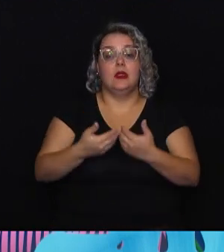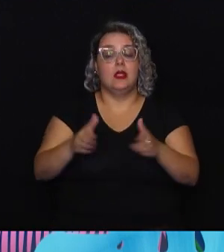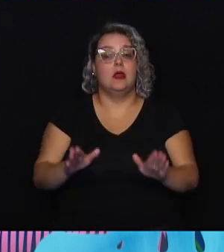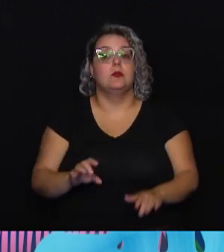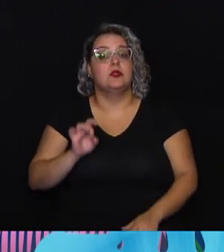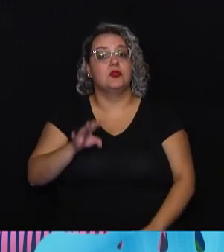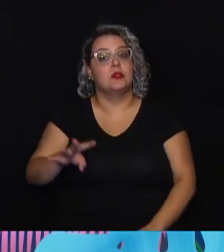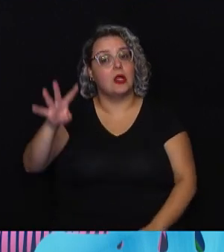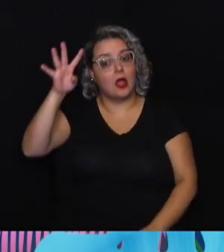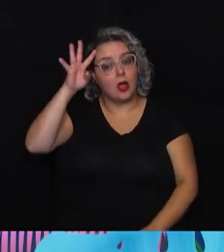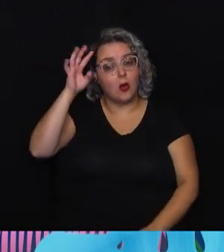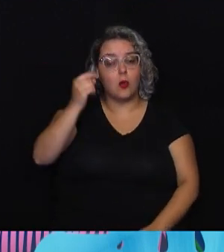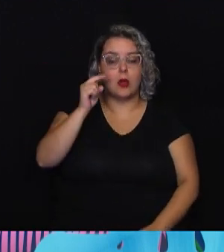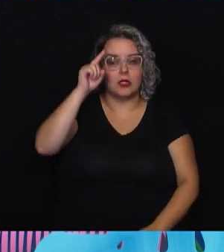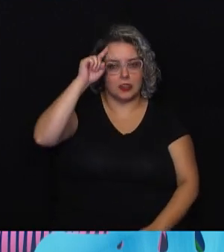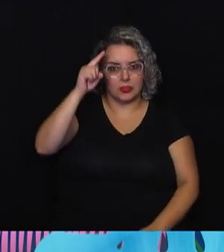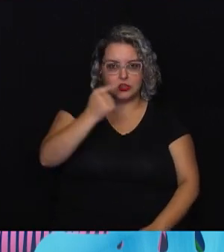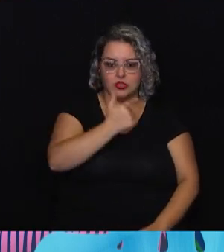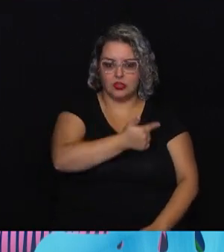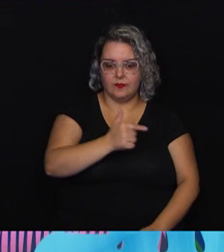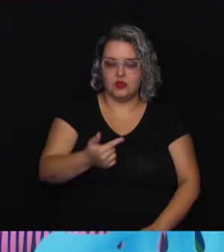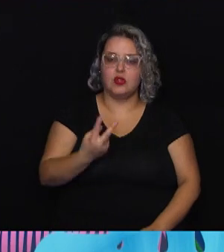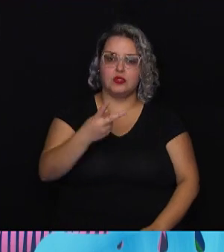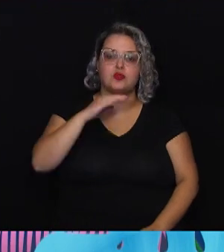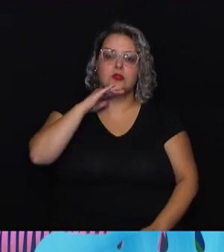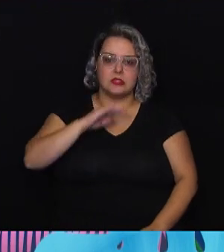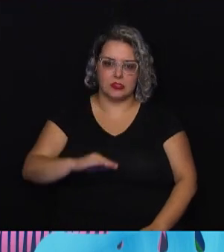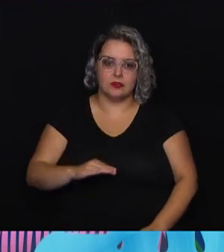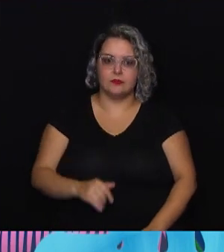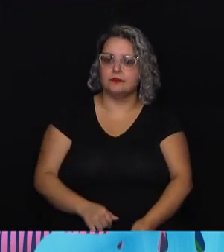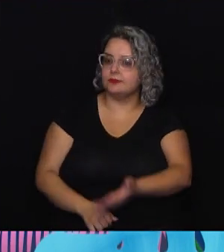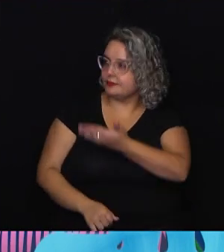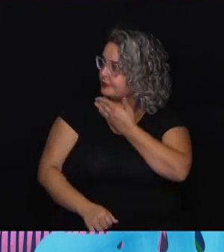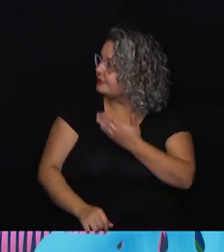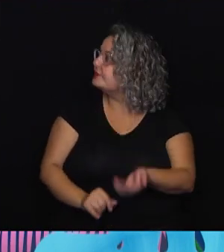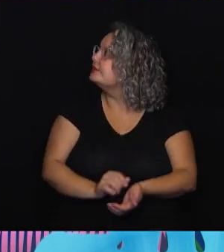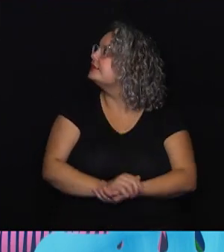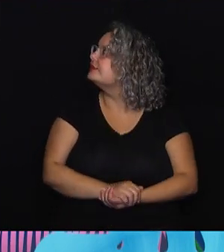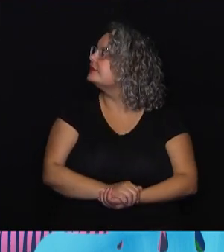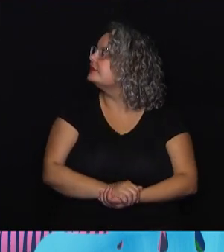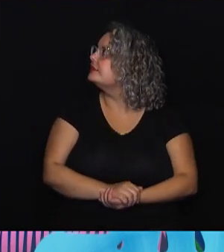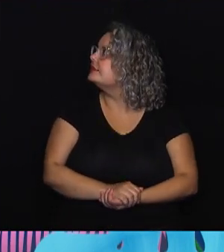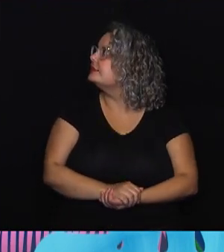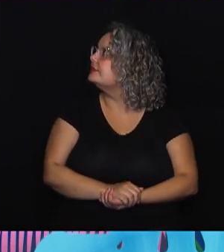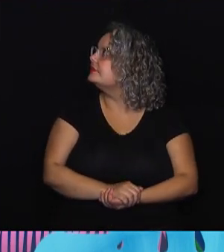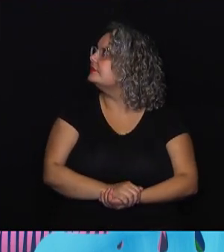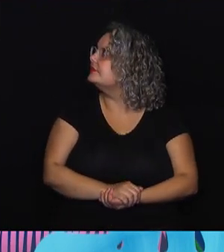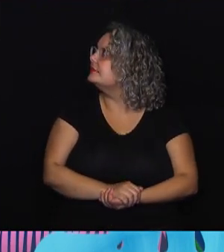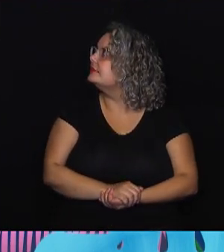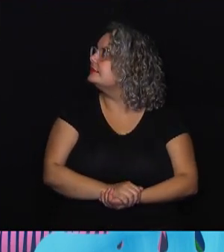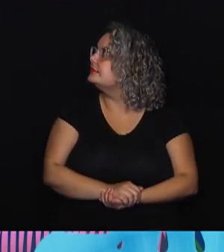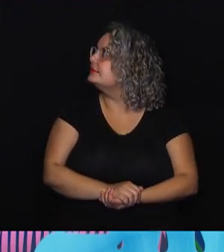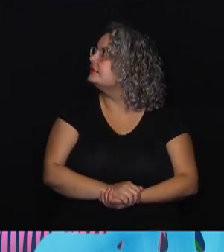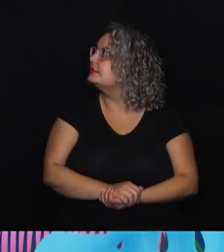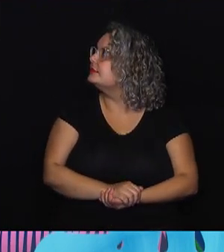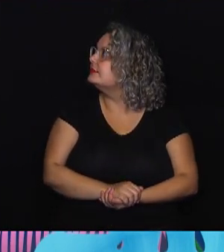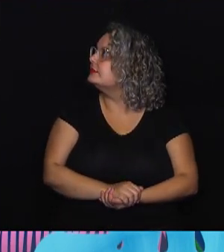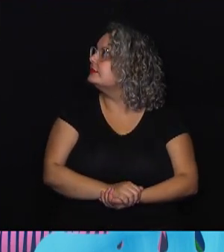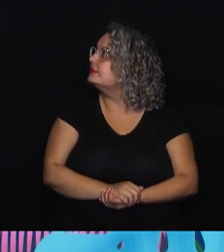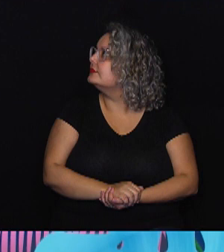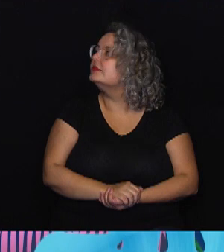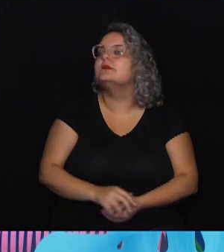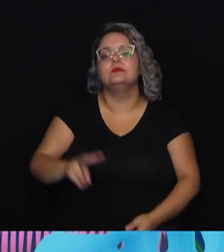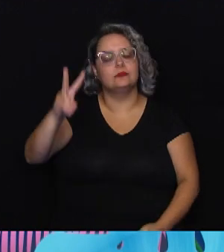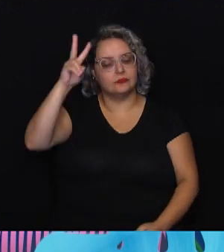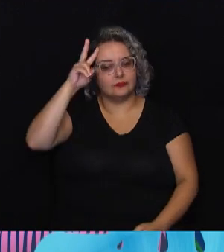na quarta-feira, dia 22, às 2 da tarde. No Ceasa, o mercado de flores funcionará na segunda-feira, das 8 da